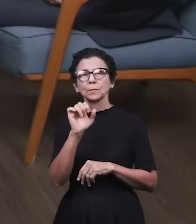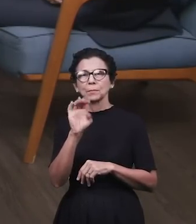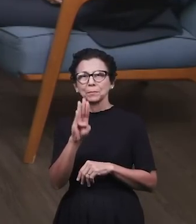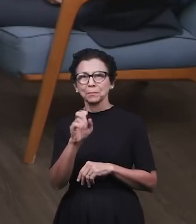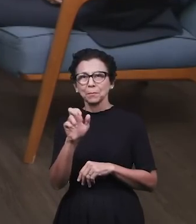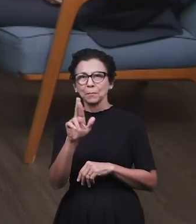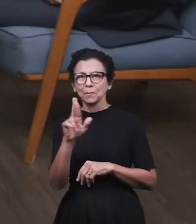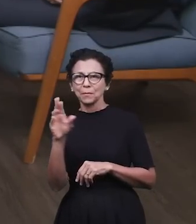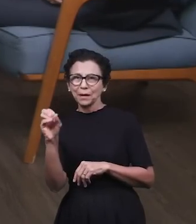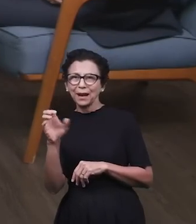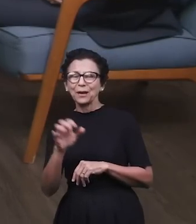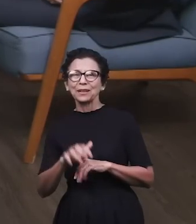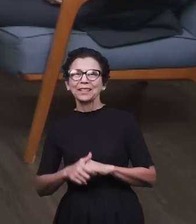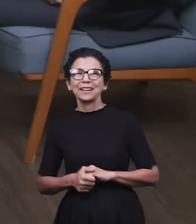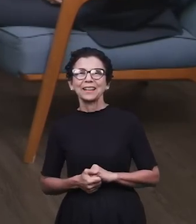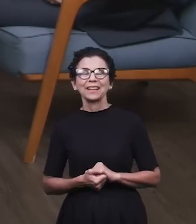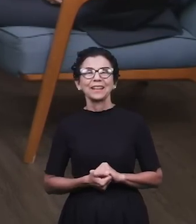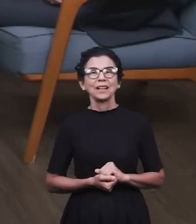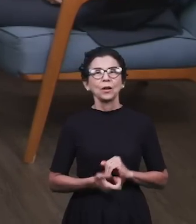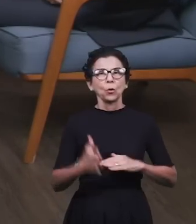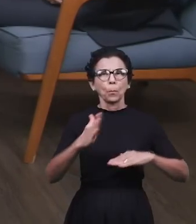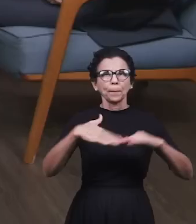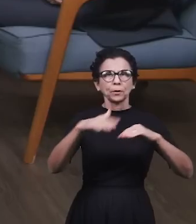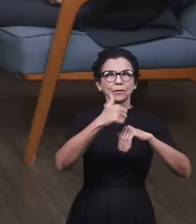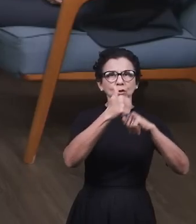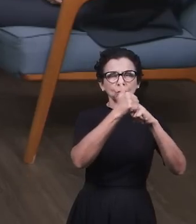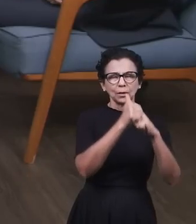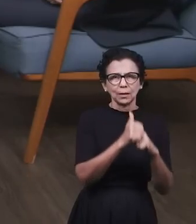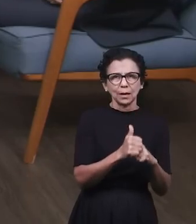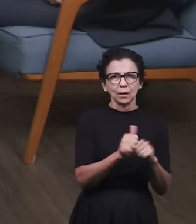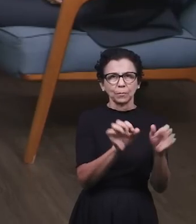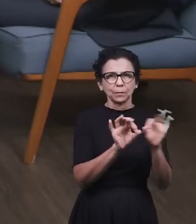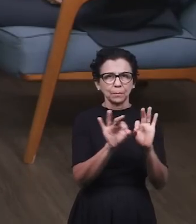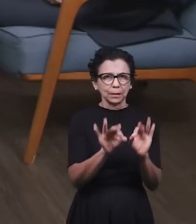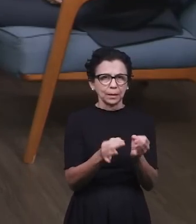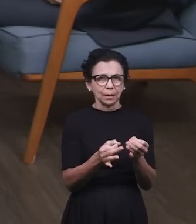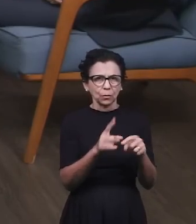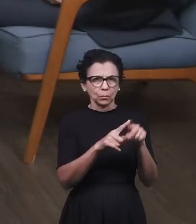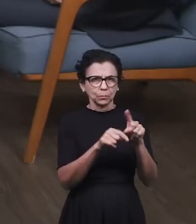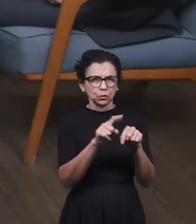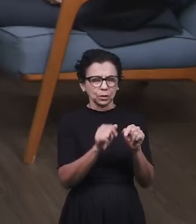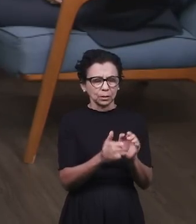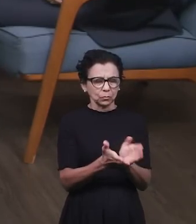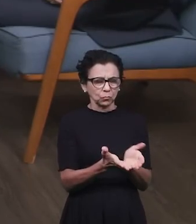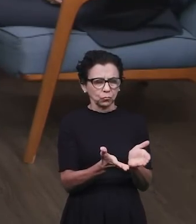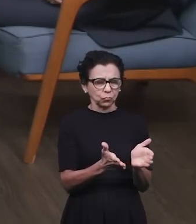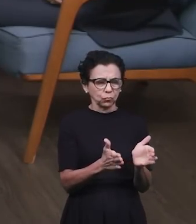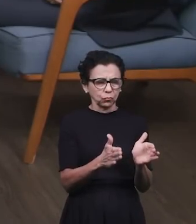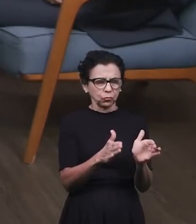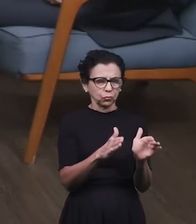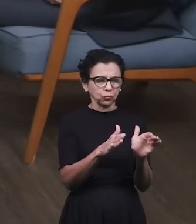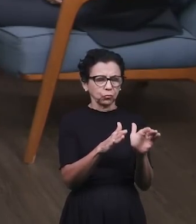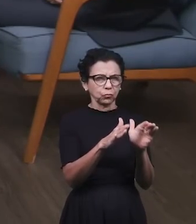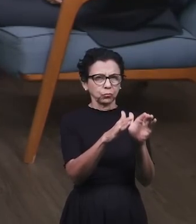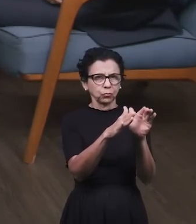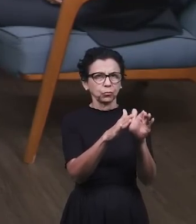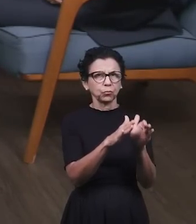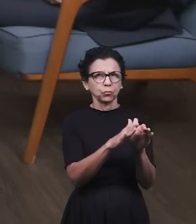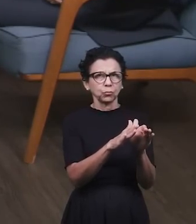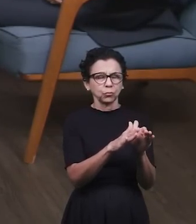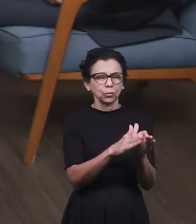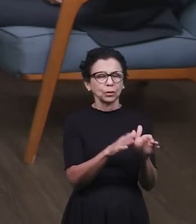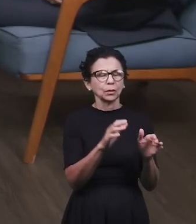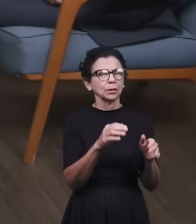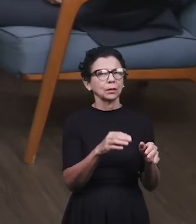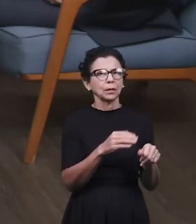a facilidade que o oleiro tem ali com a ação contínua da água. Ele toda hora